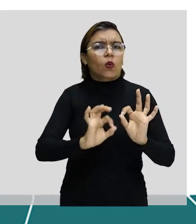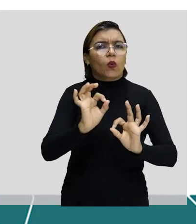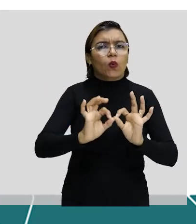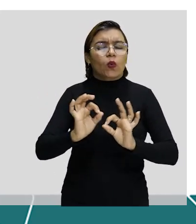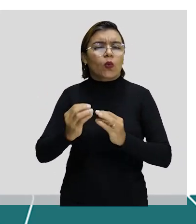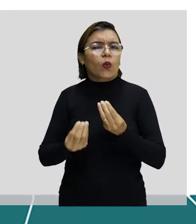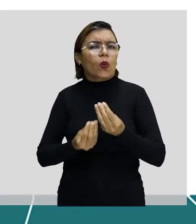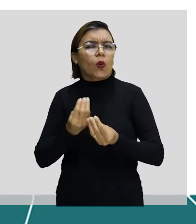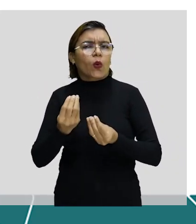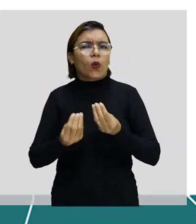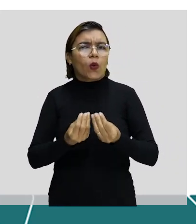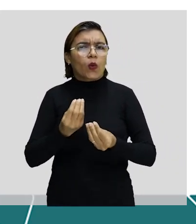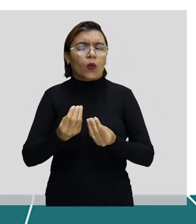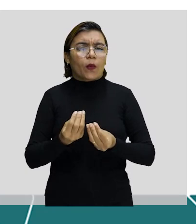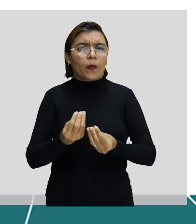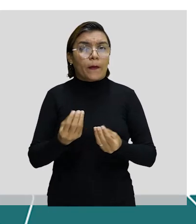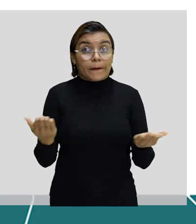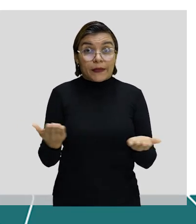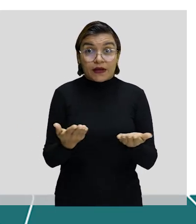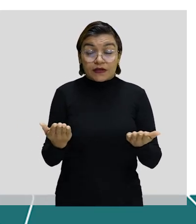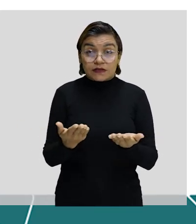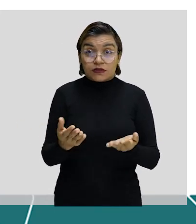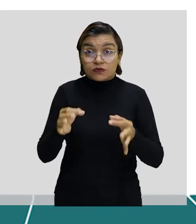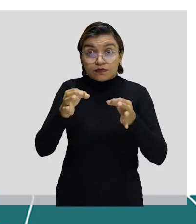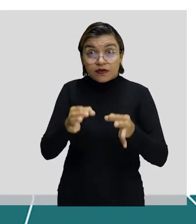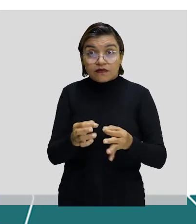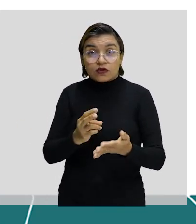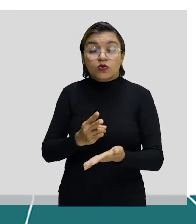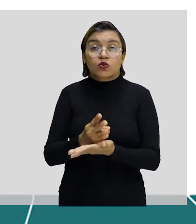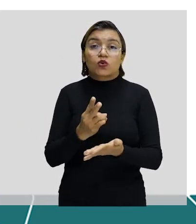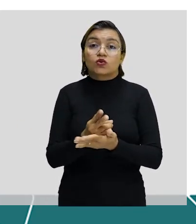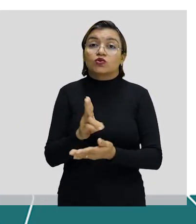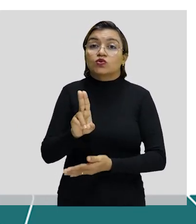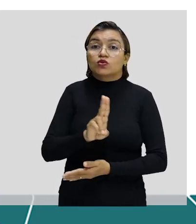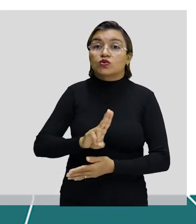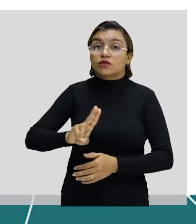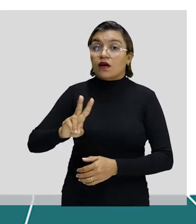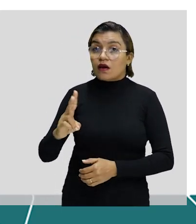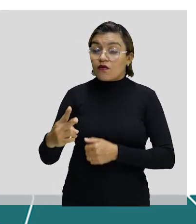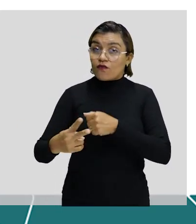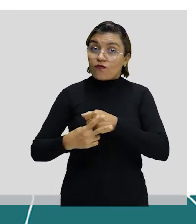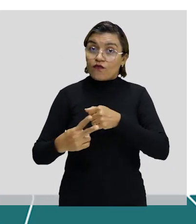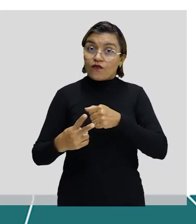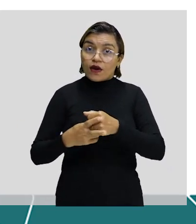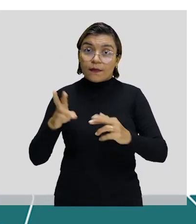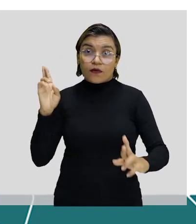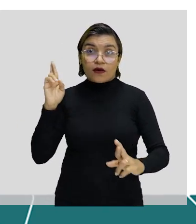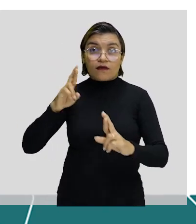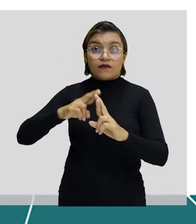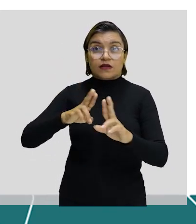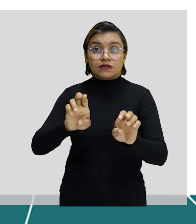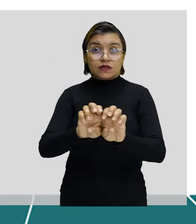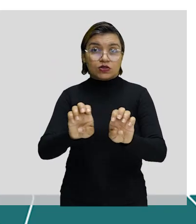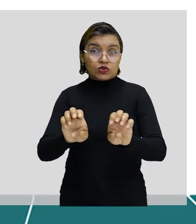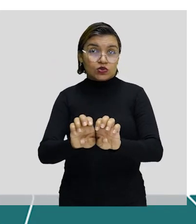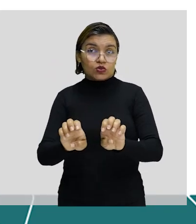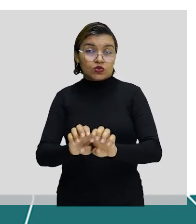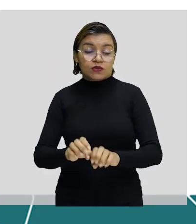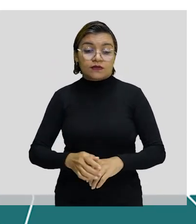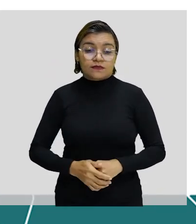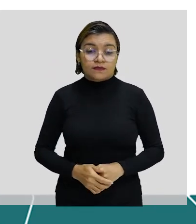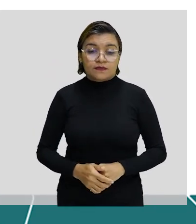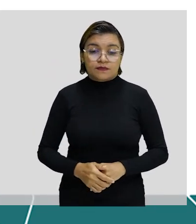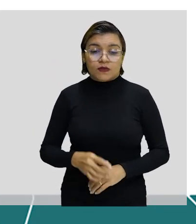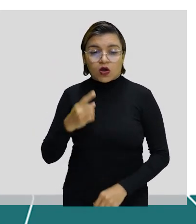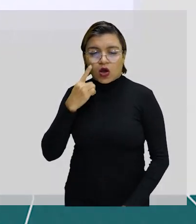que compõe esse presente perfeito contínuo. Eu tenho que usar os verbos que fazem referência a essa estrutura. I have